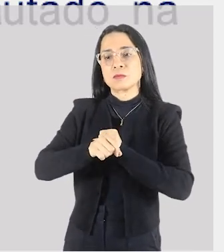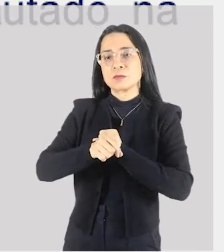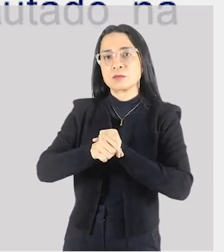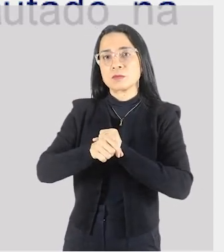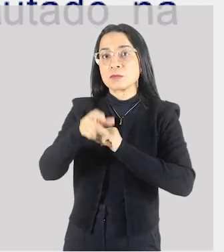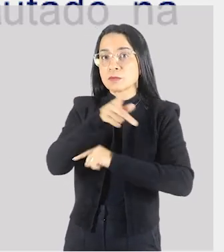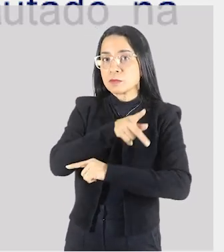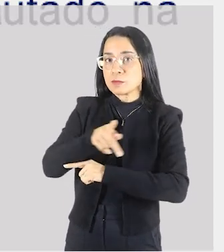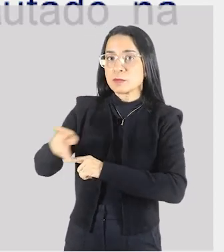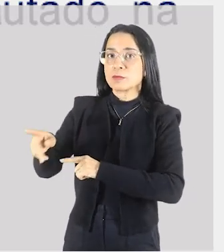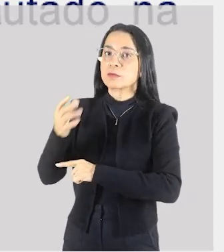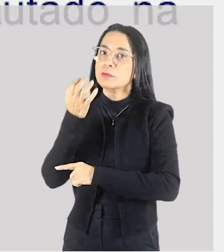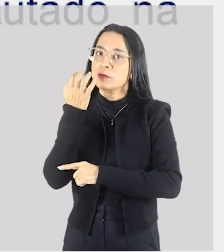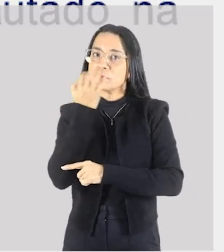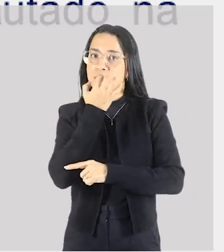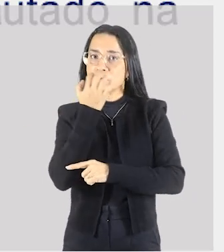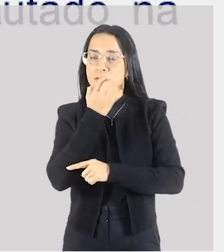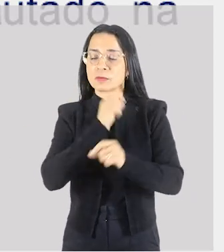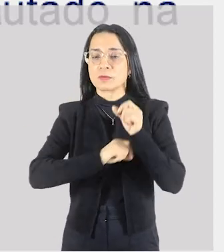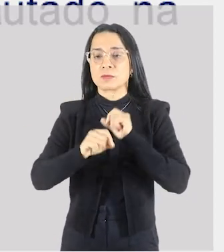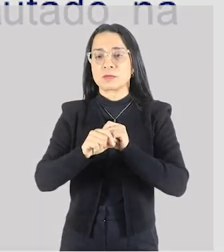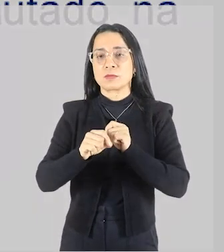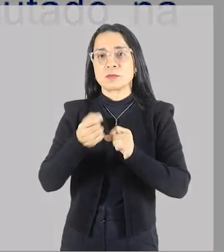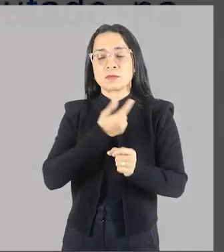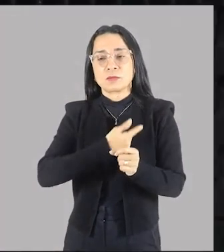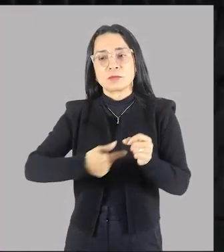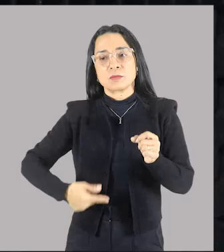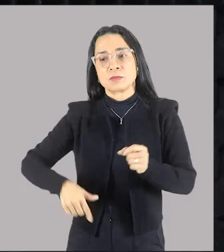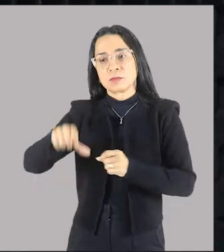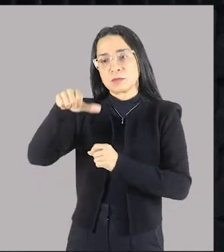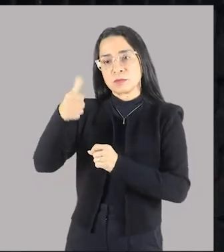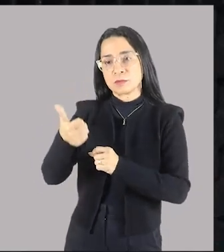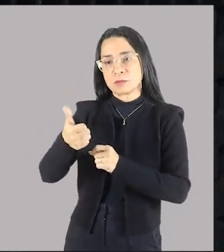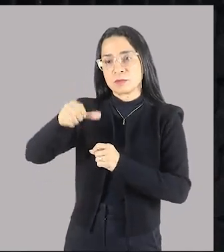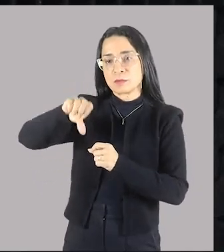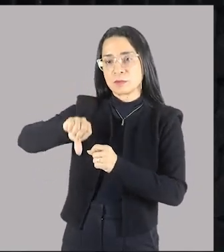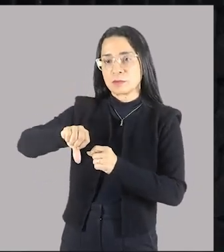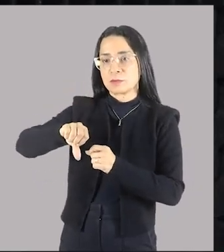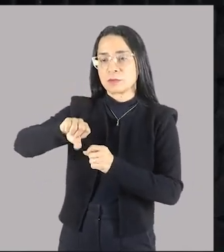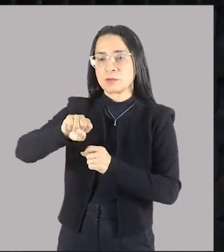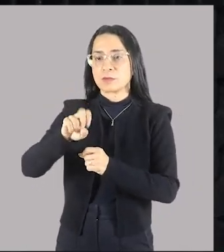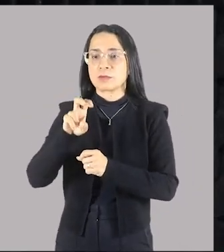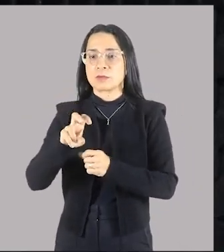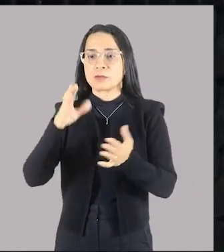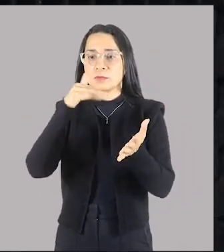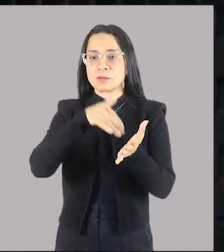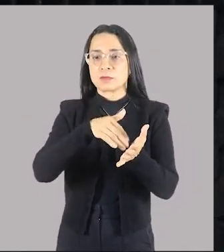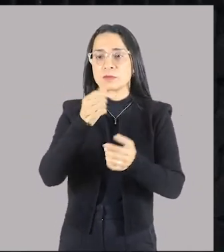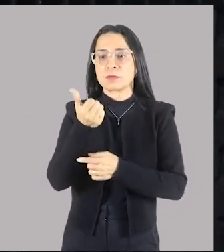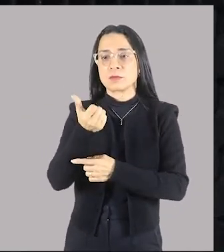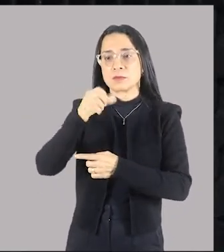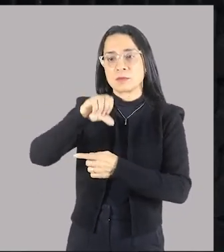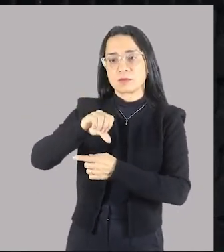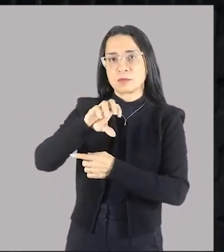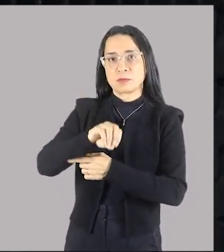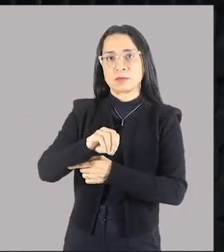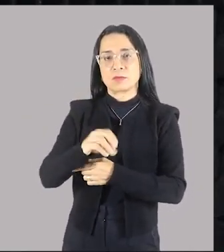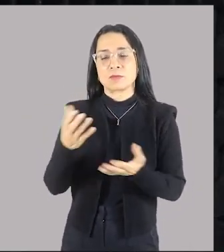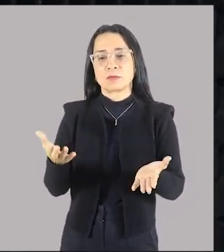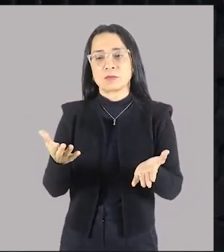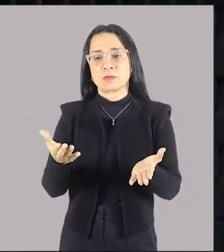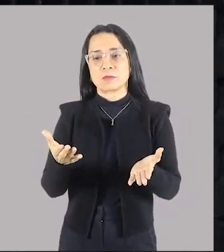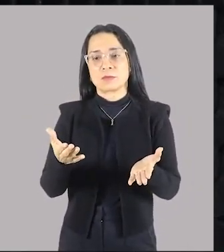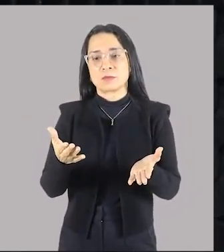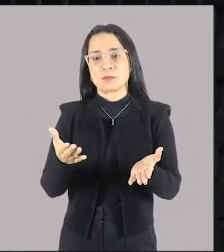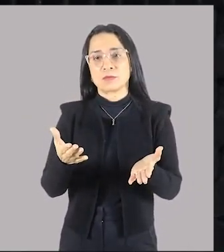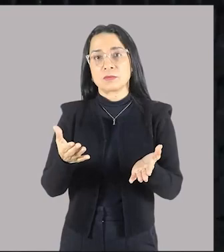de Sarney. O governo de 1985 até 1990. E entre